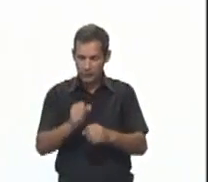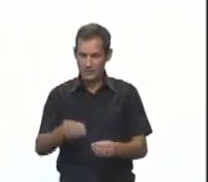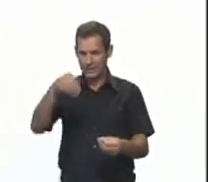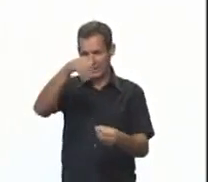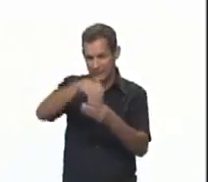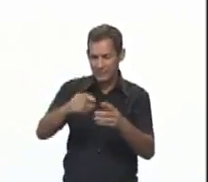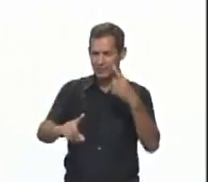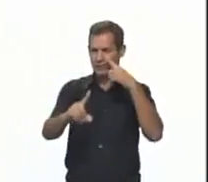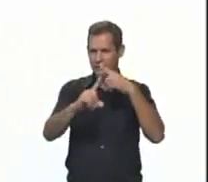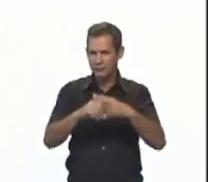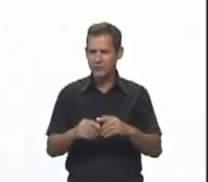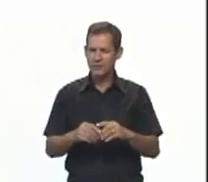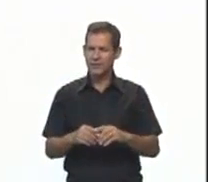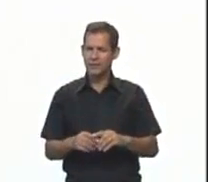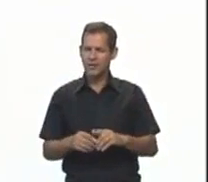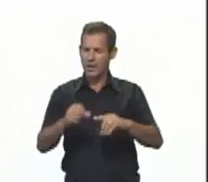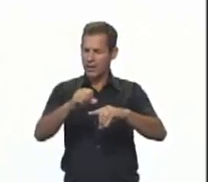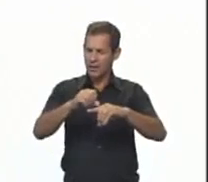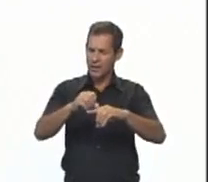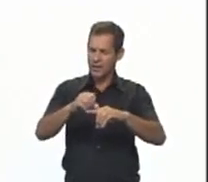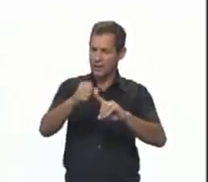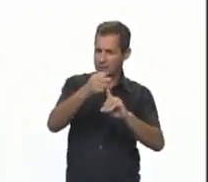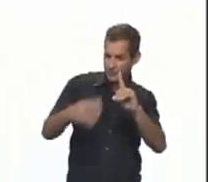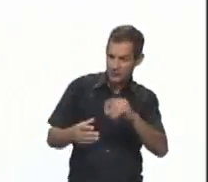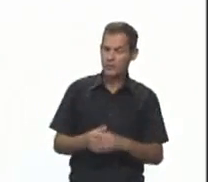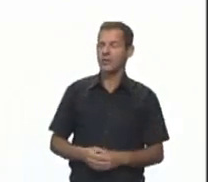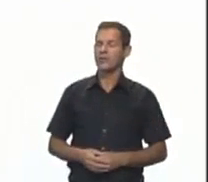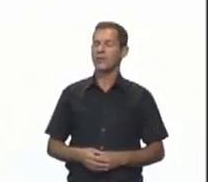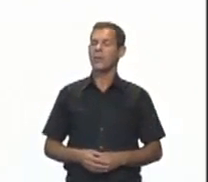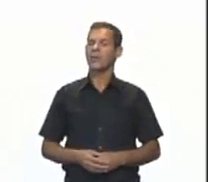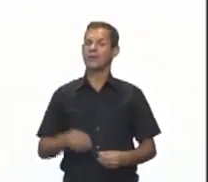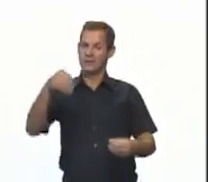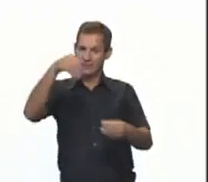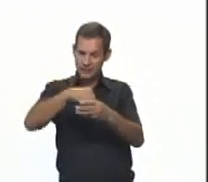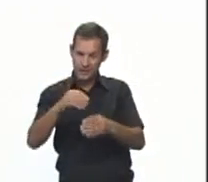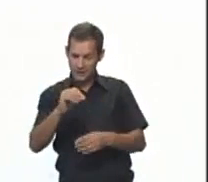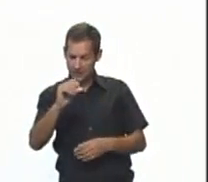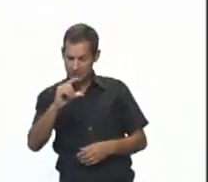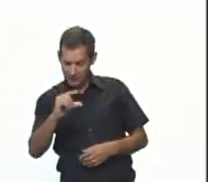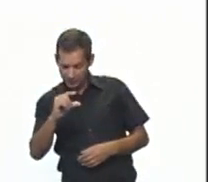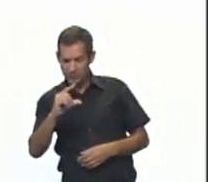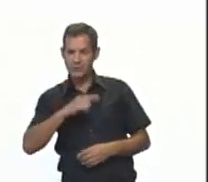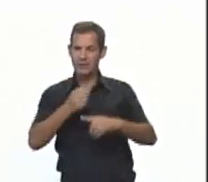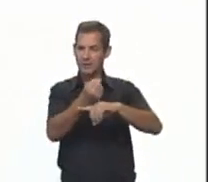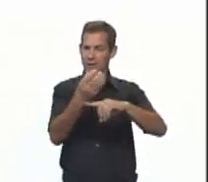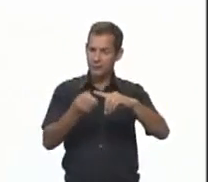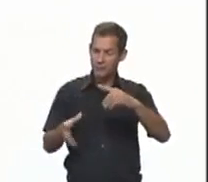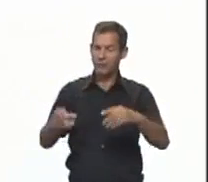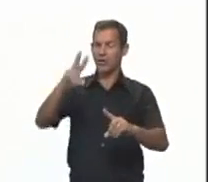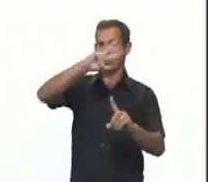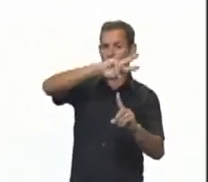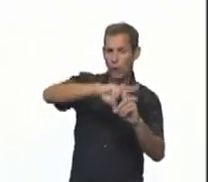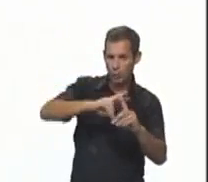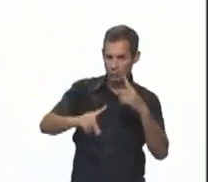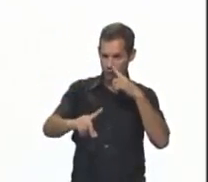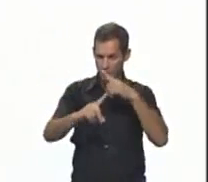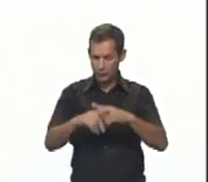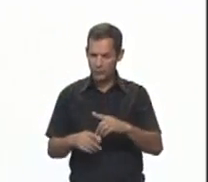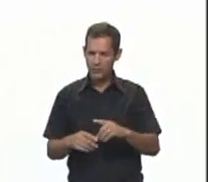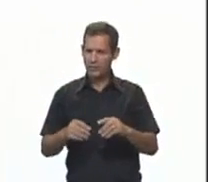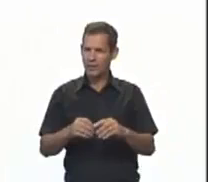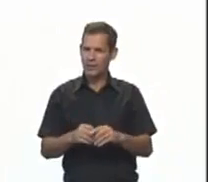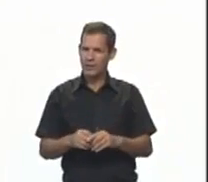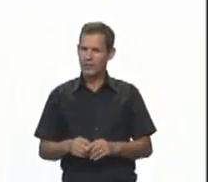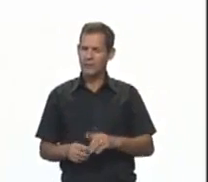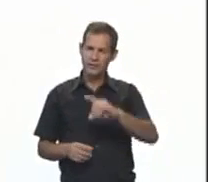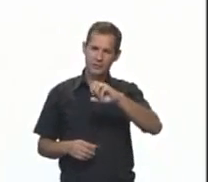de dentro, vezes a derivada da função de dentro da função menor? Então, nós vamos ter aqui a função composta vezes a derivada